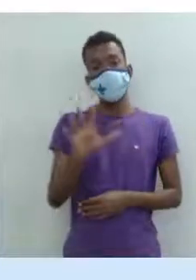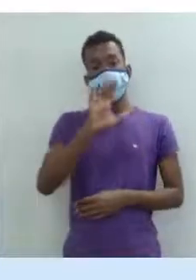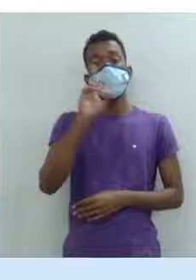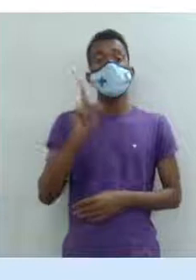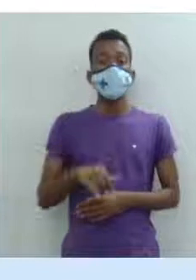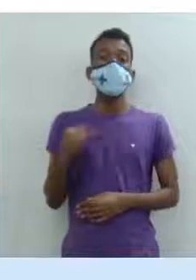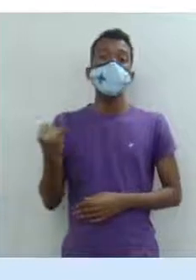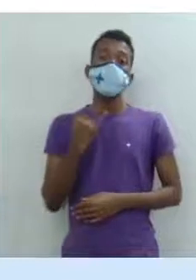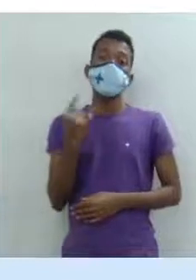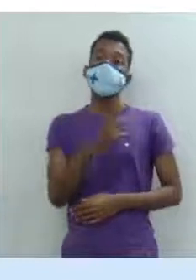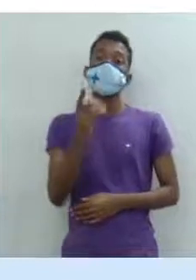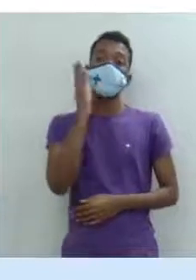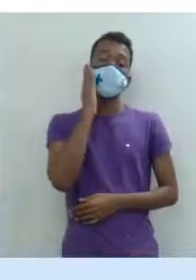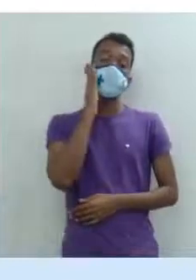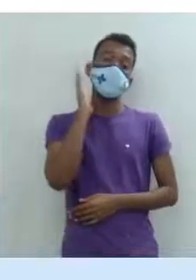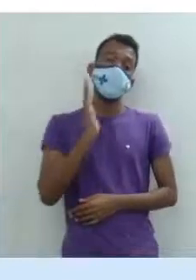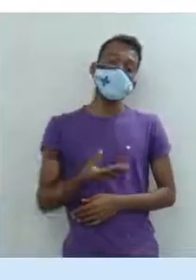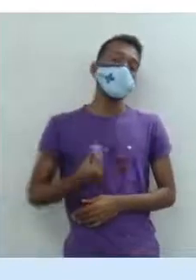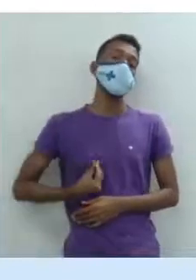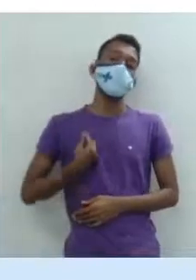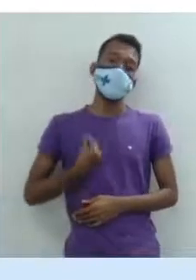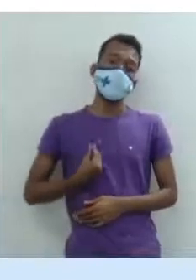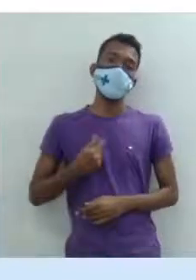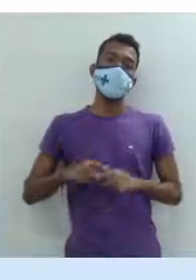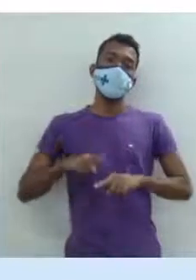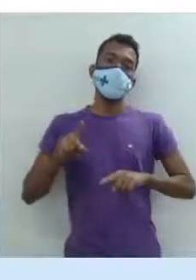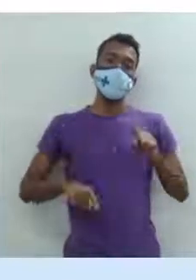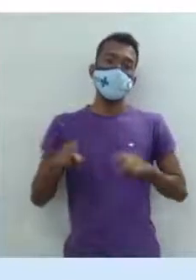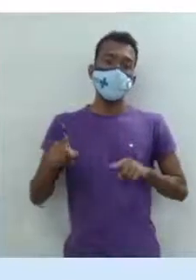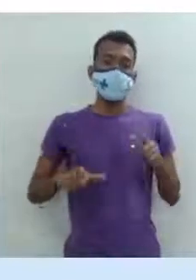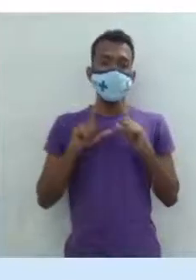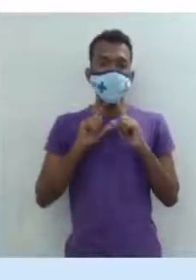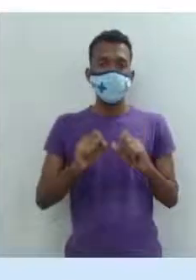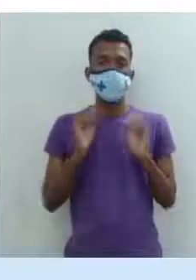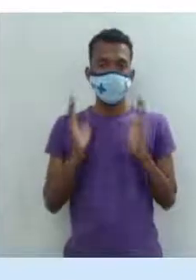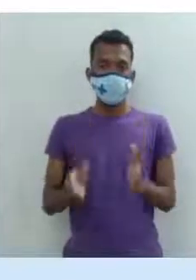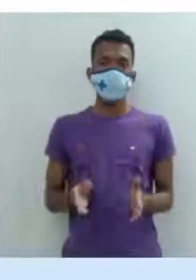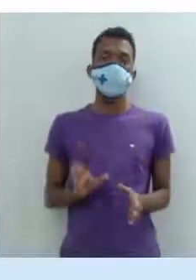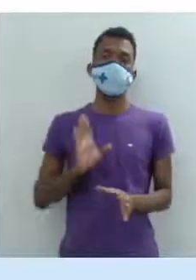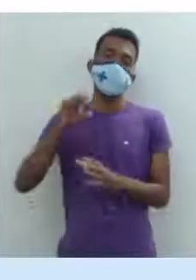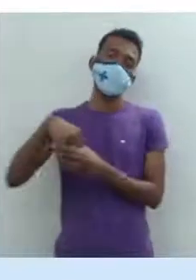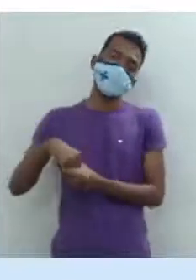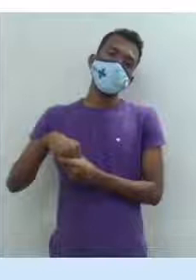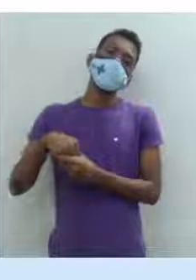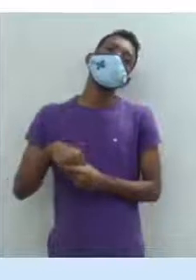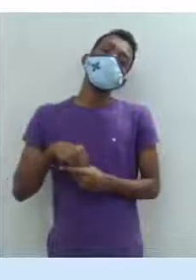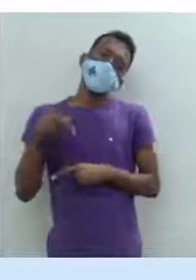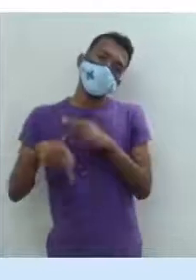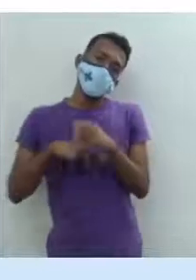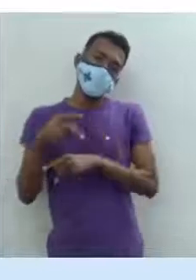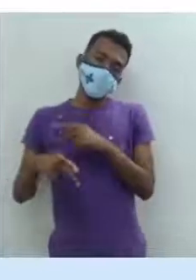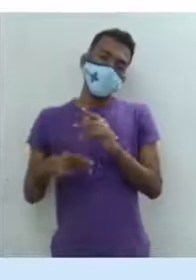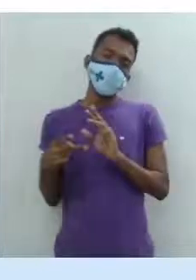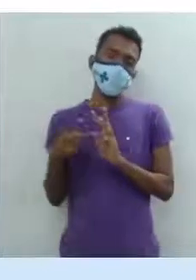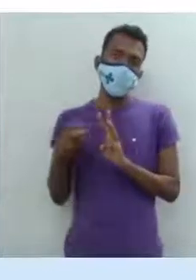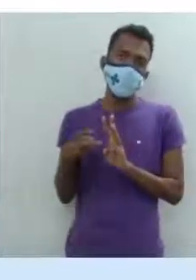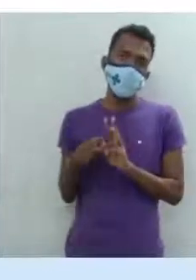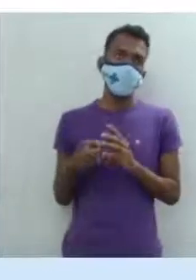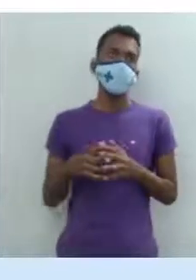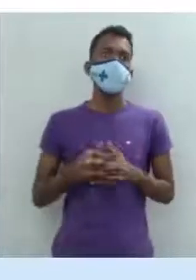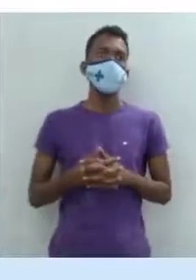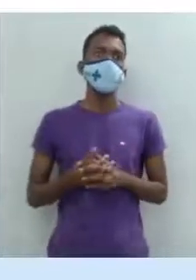que vocês saibam que existe uma variação linguística nesses povos indígenas, certo?